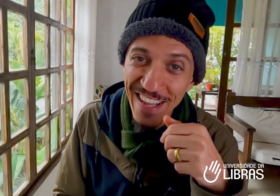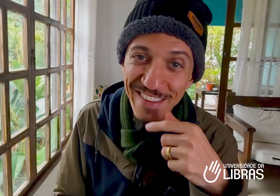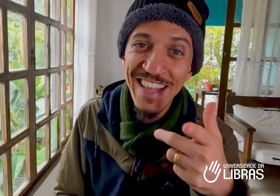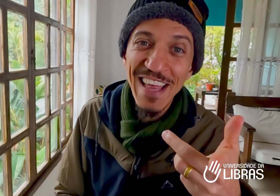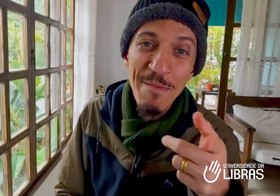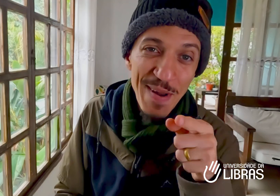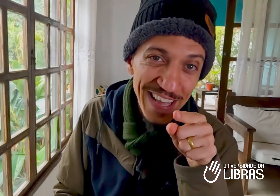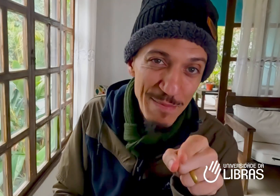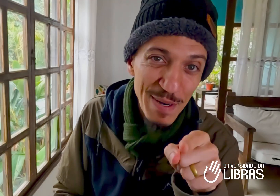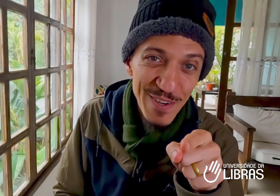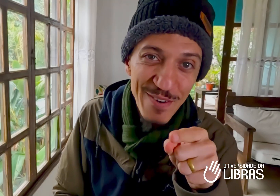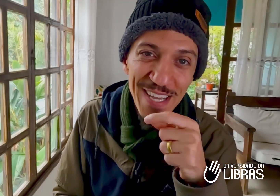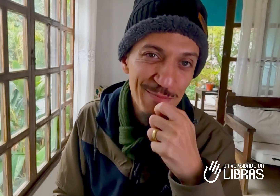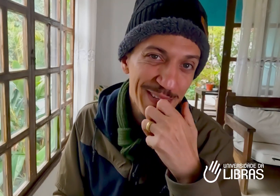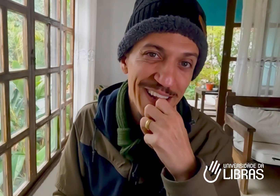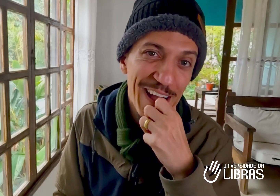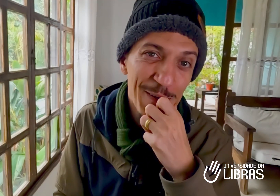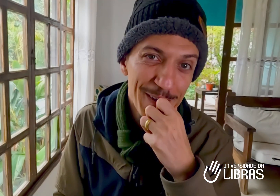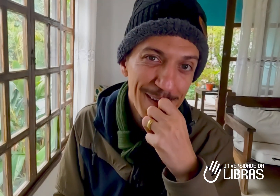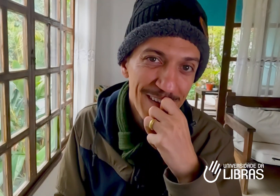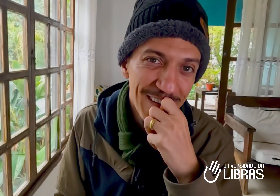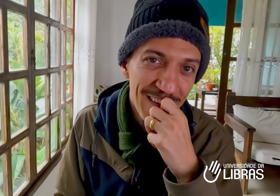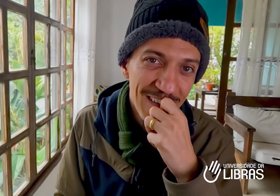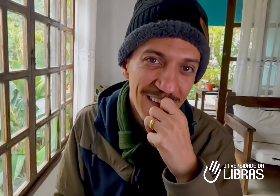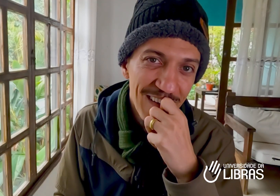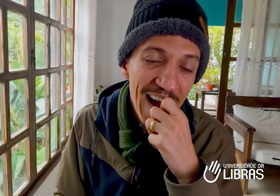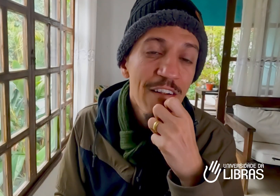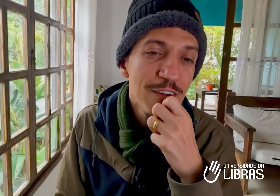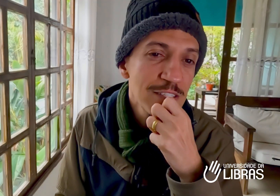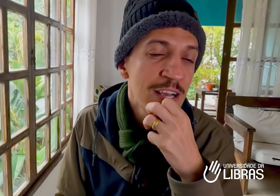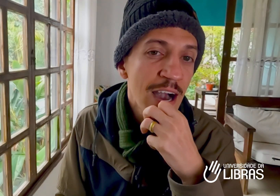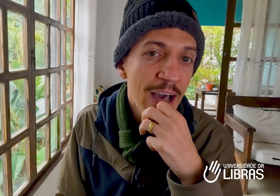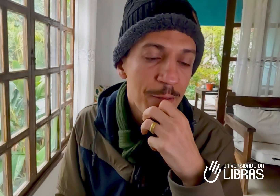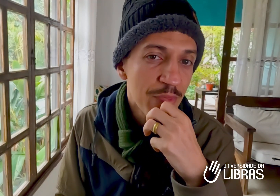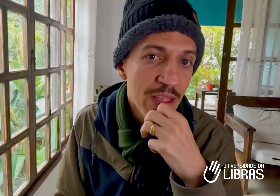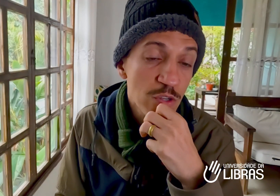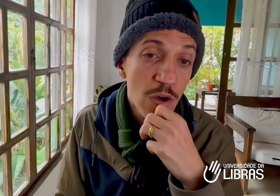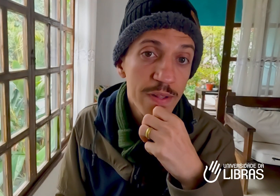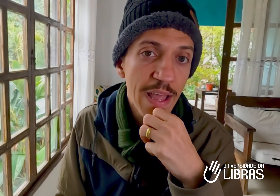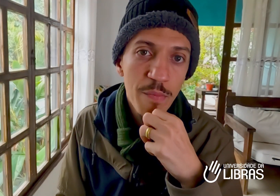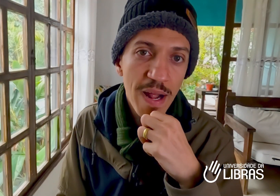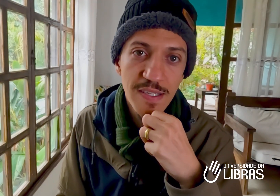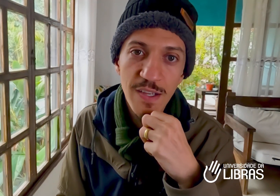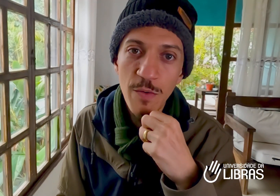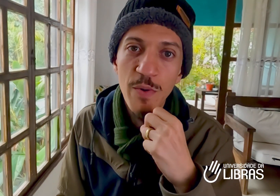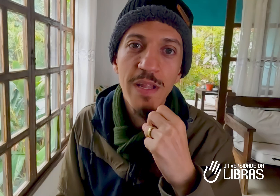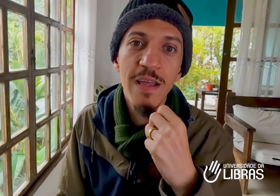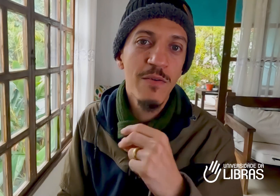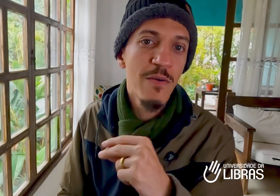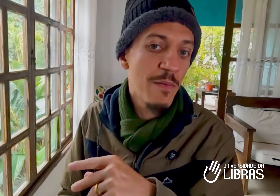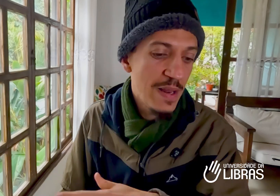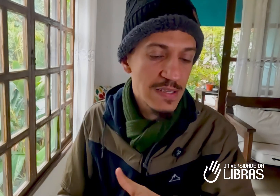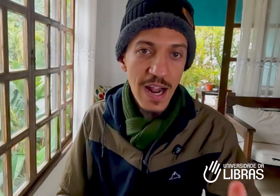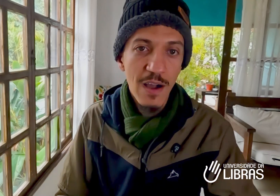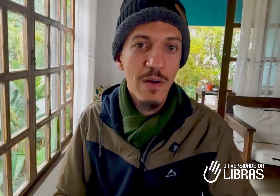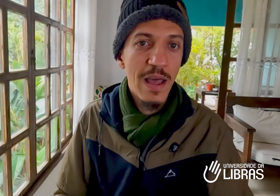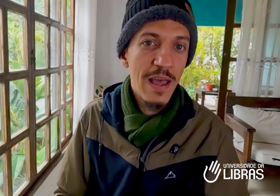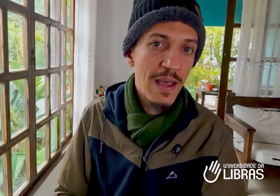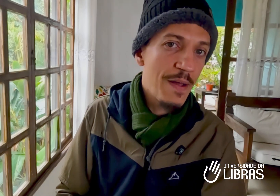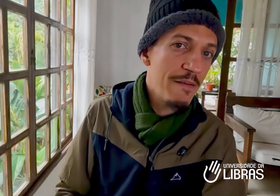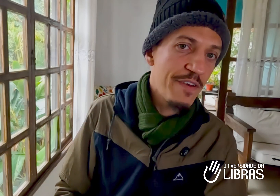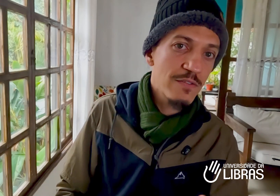Na verdade, tentei aprender Libras, foi com esse material. Aí ele falou assim, cara, eu já rodei o Brasil podendo